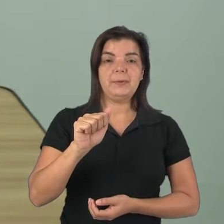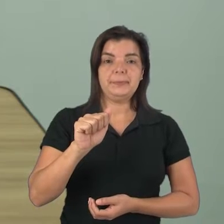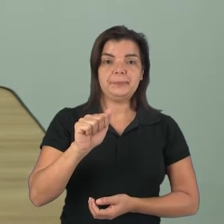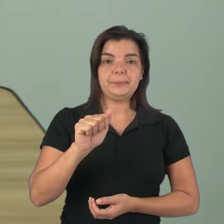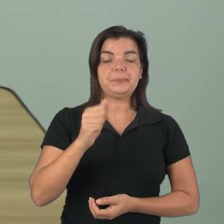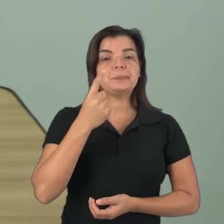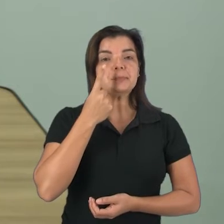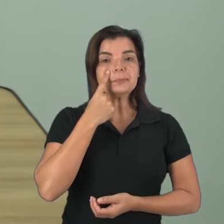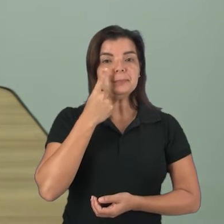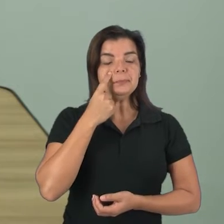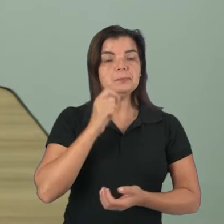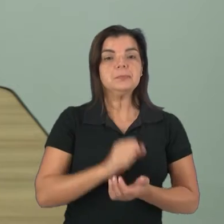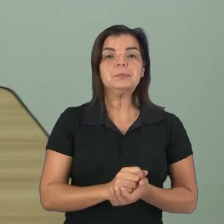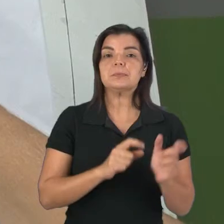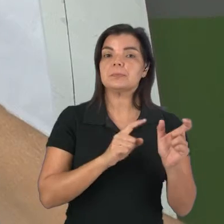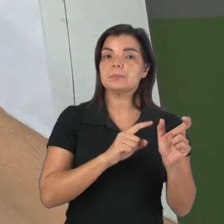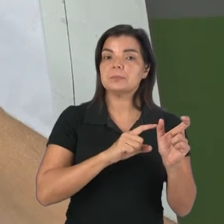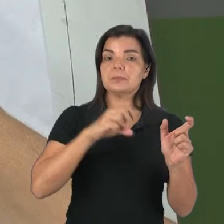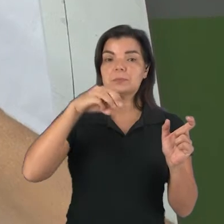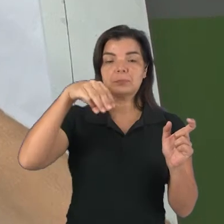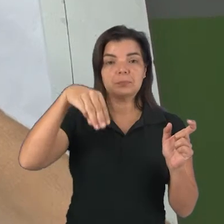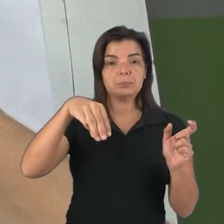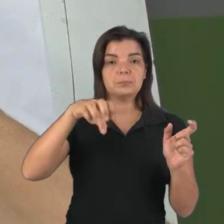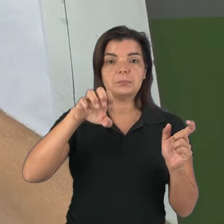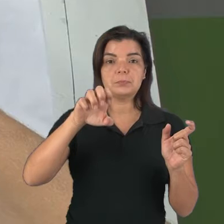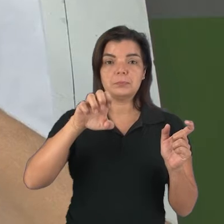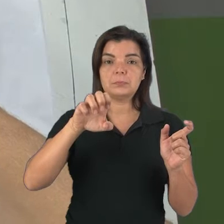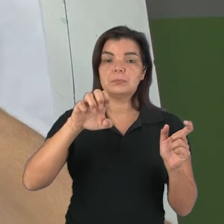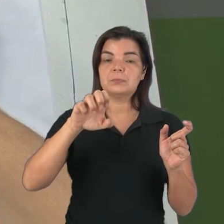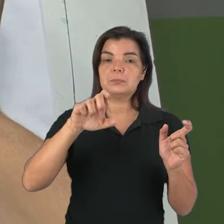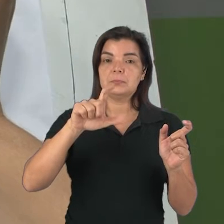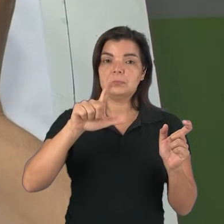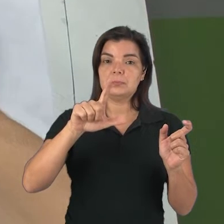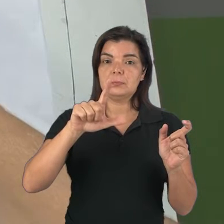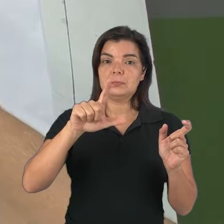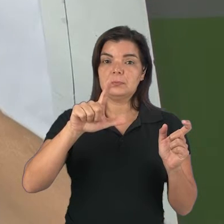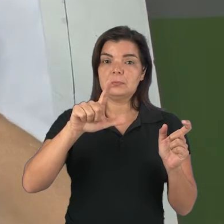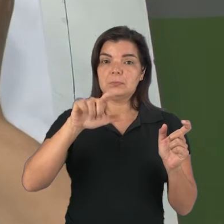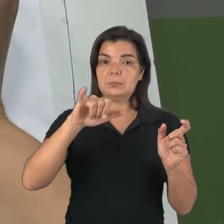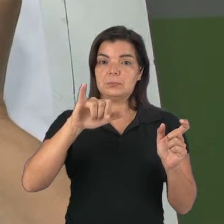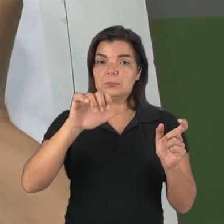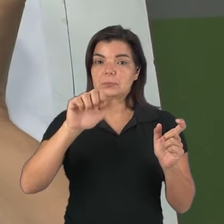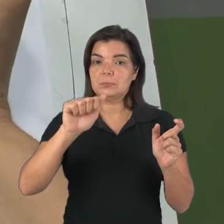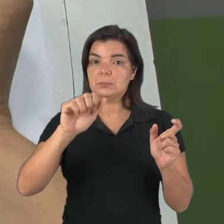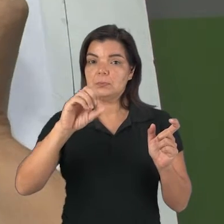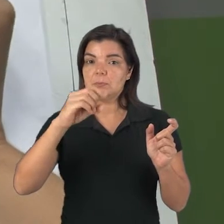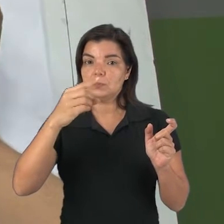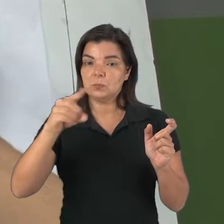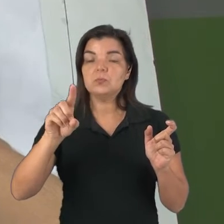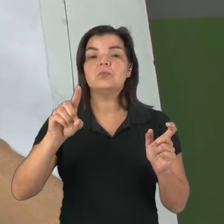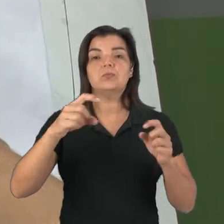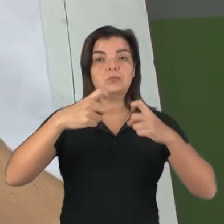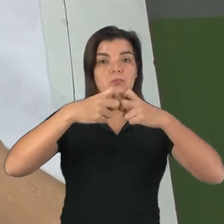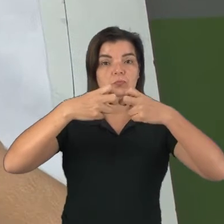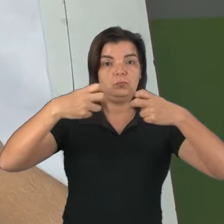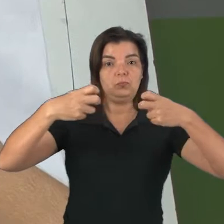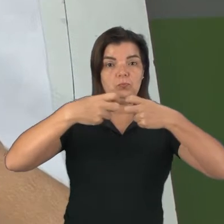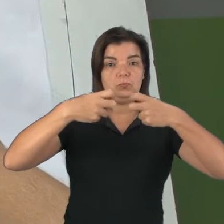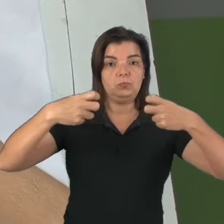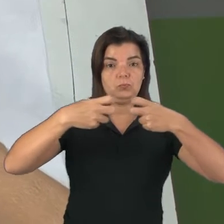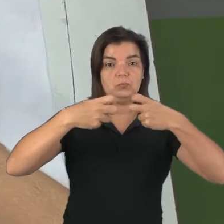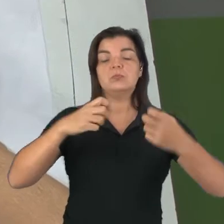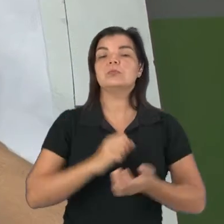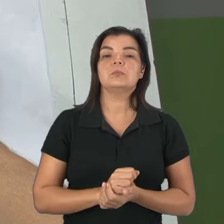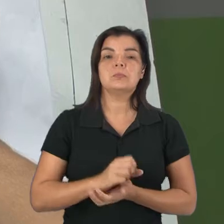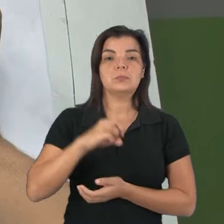mesmo vamos ler que palavrinha esta aqui me leão meião e esta